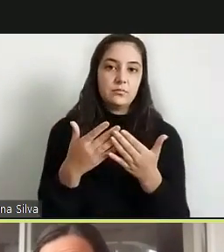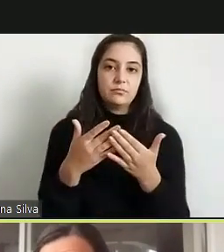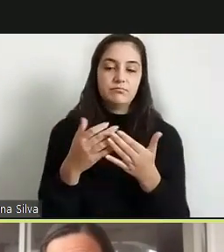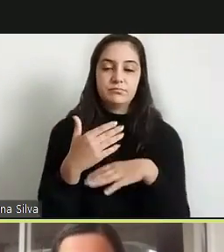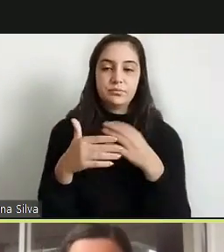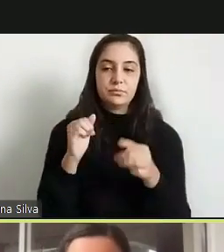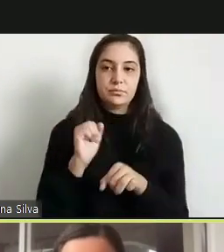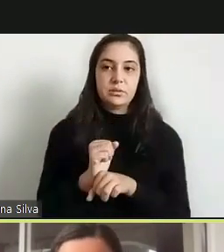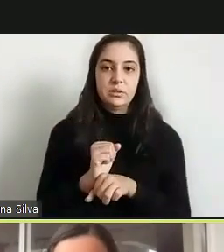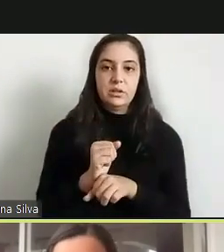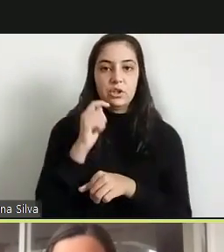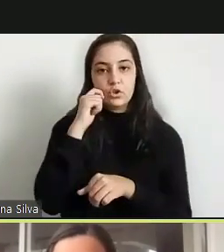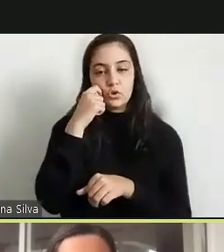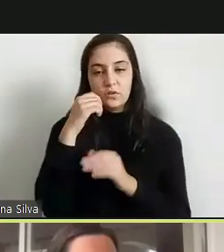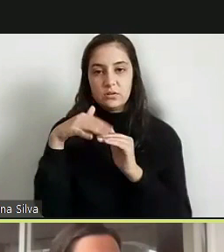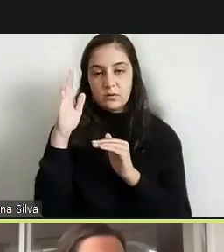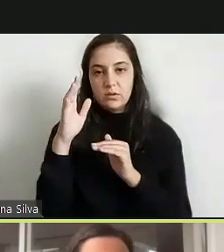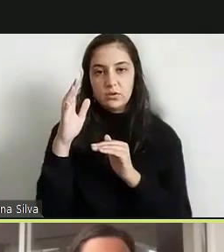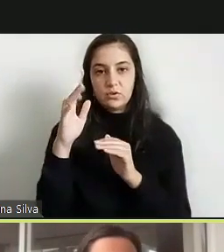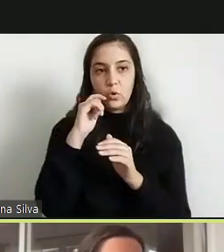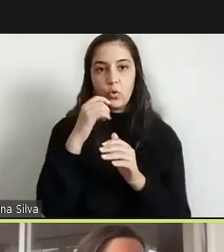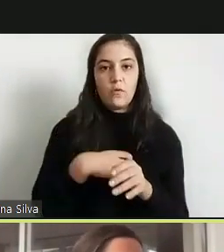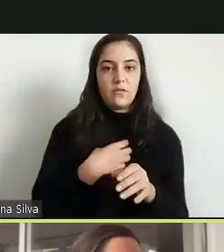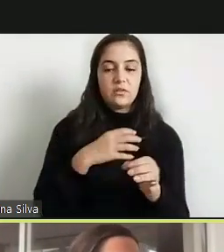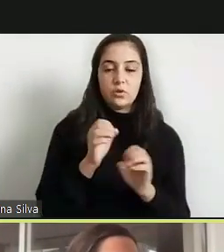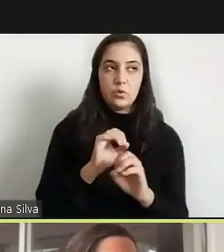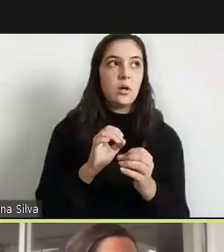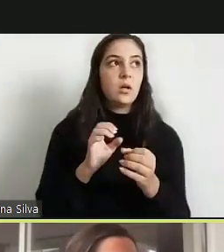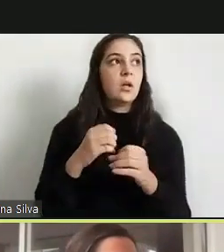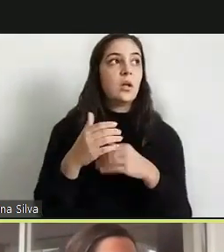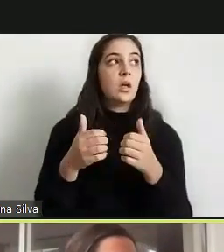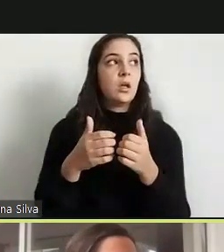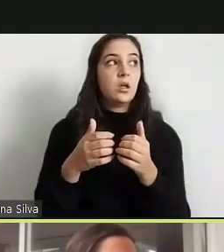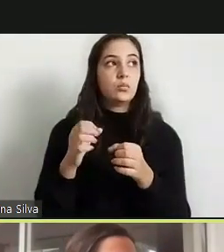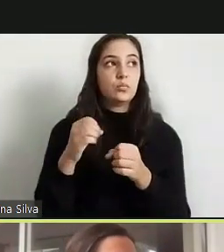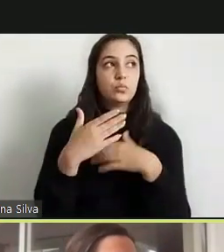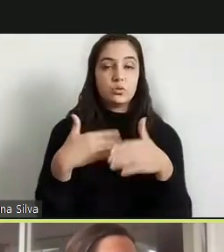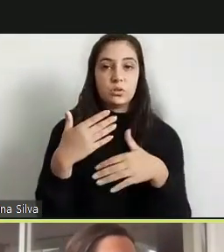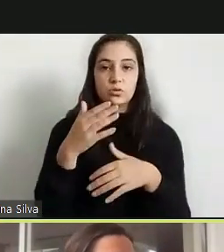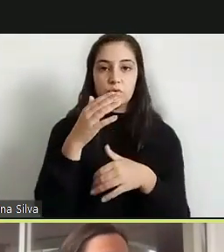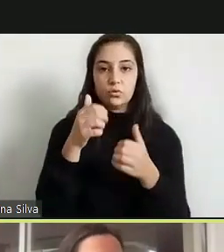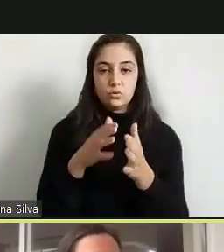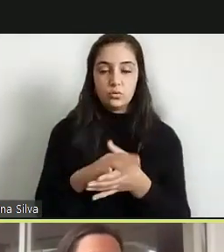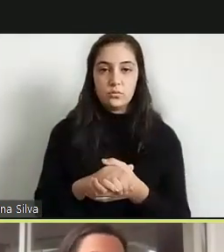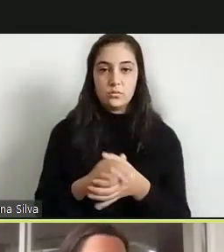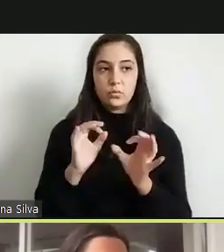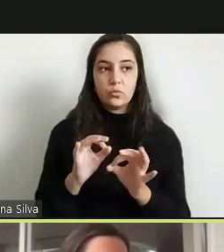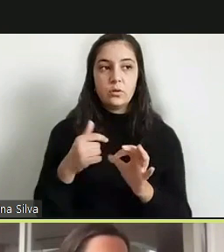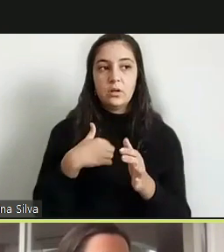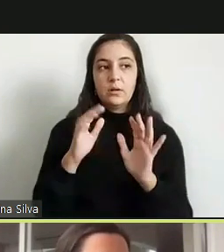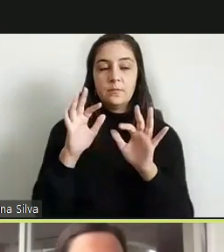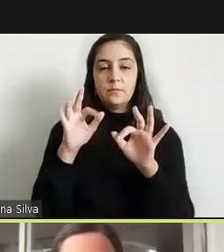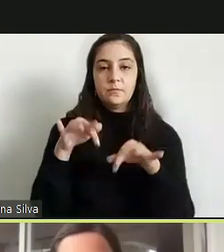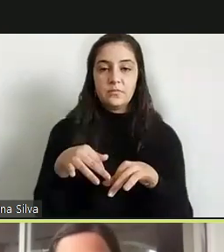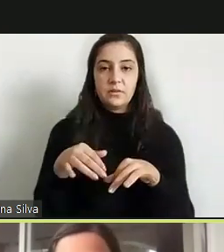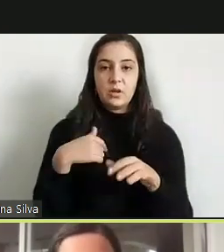a desconfiança e não a confiança em todo esse processo. Pronto, por último deixo aqui os meus